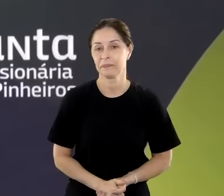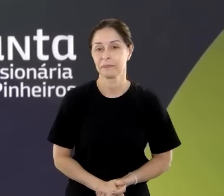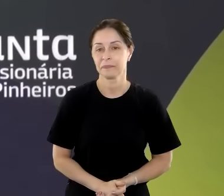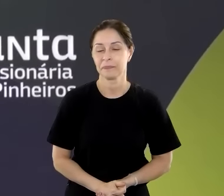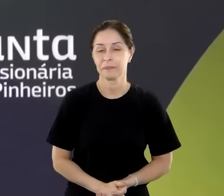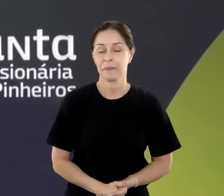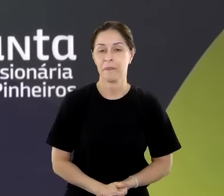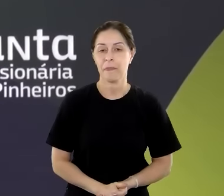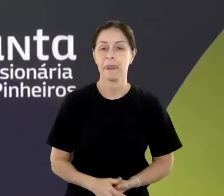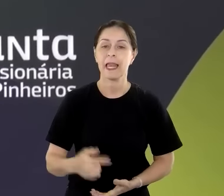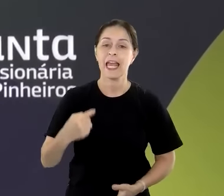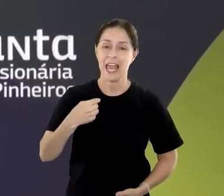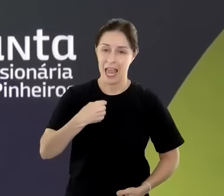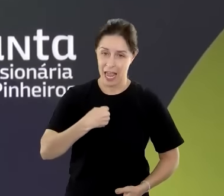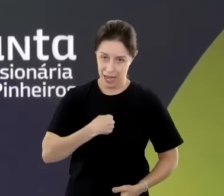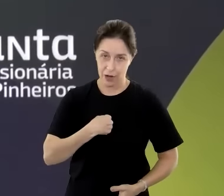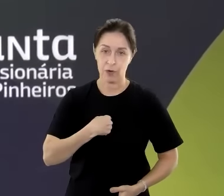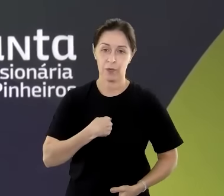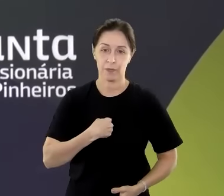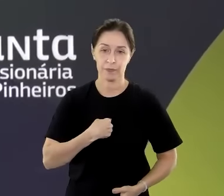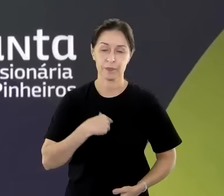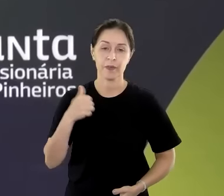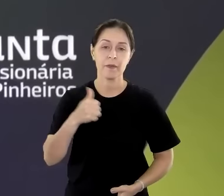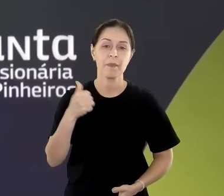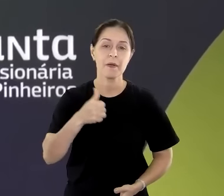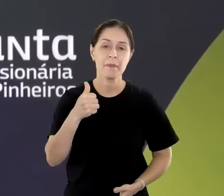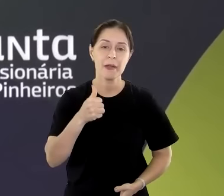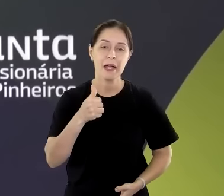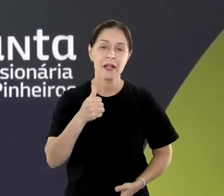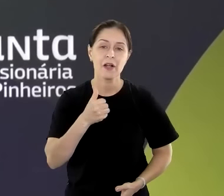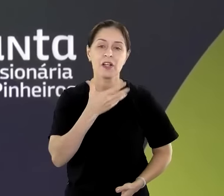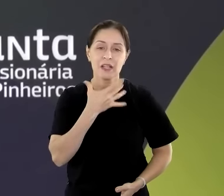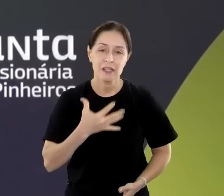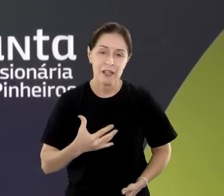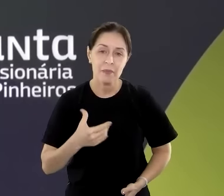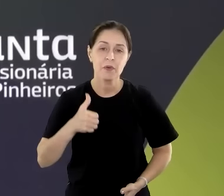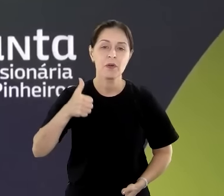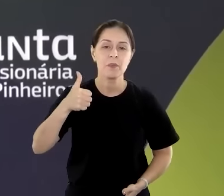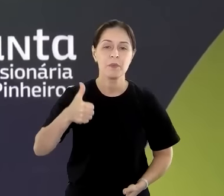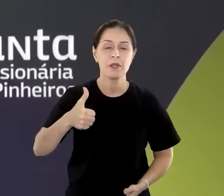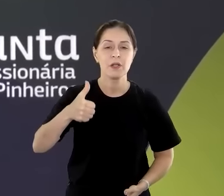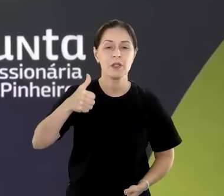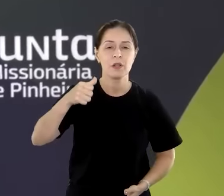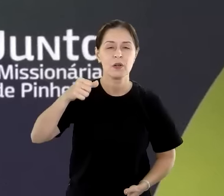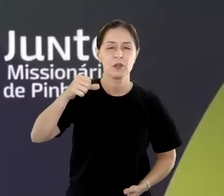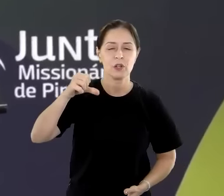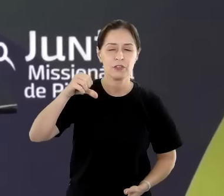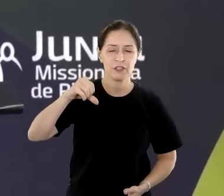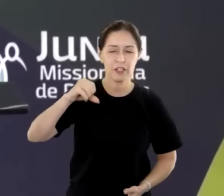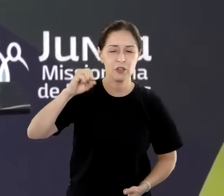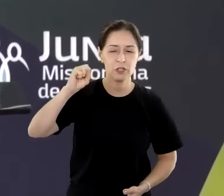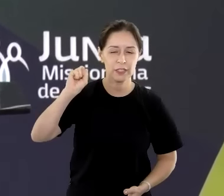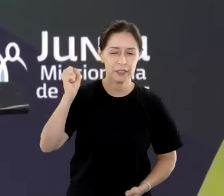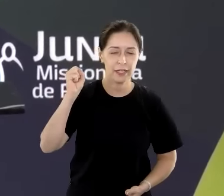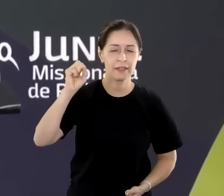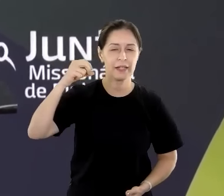de 1982, eu recebi uma notícia que meu pai tinha falecido. Eu estava em Bragança